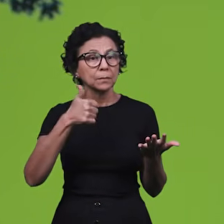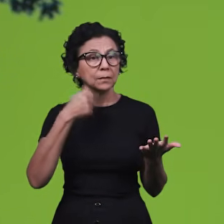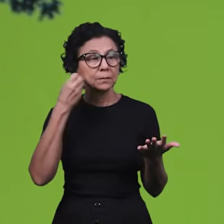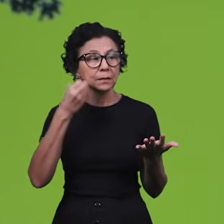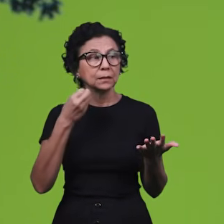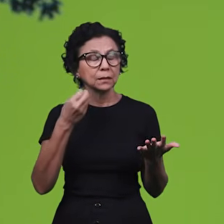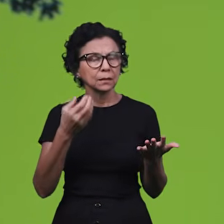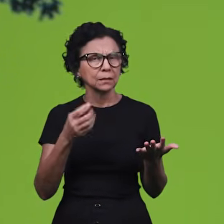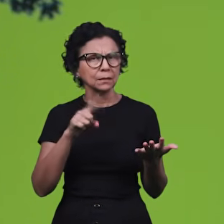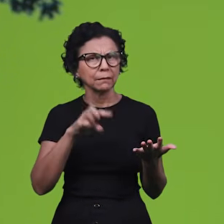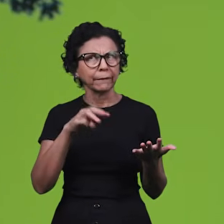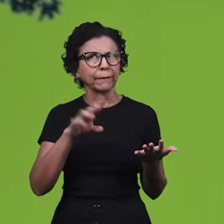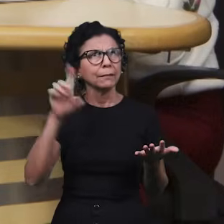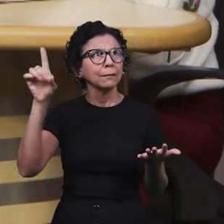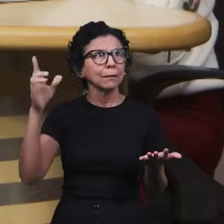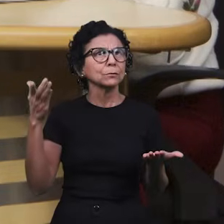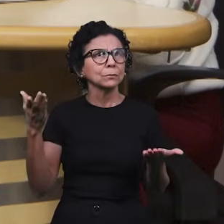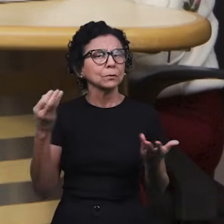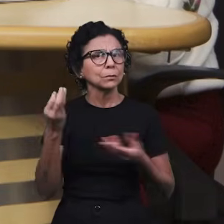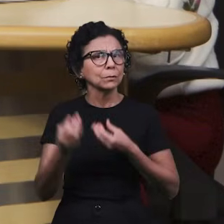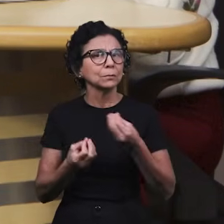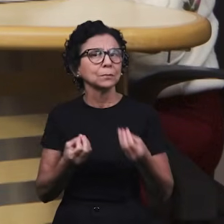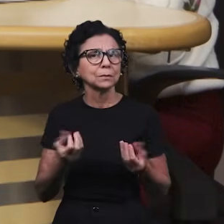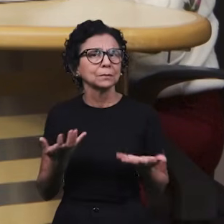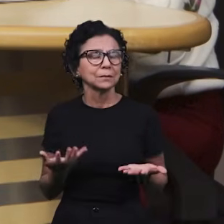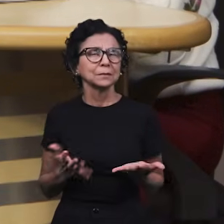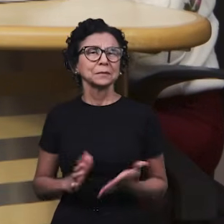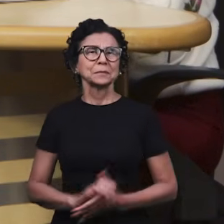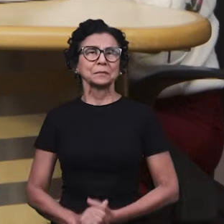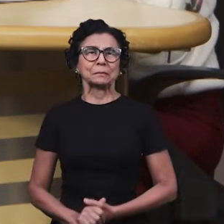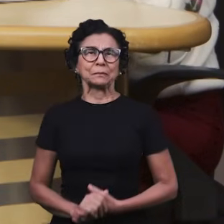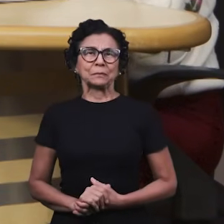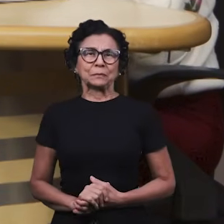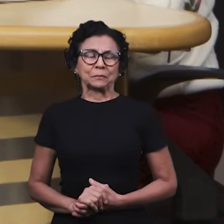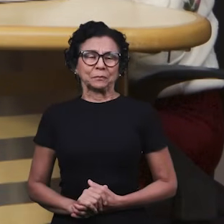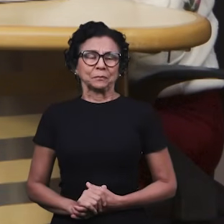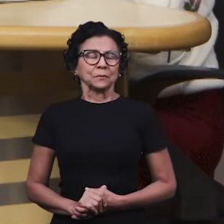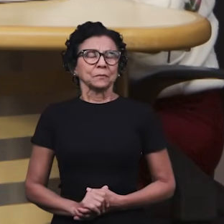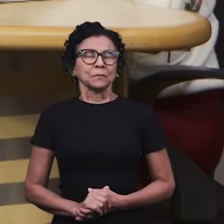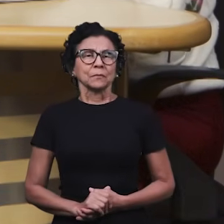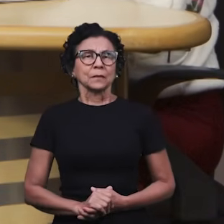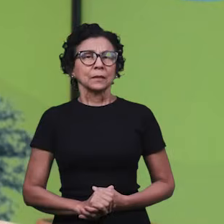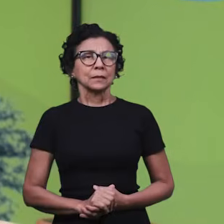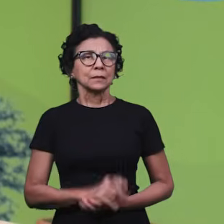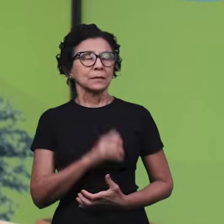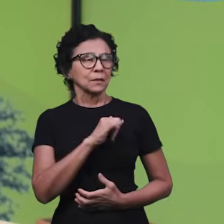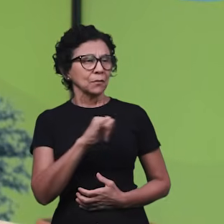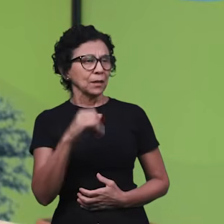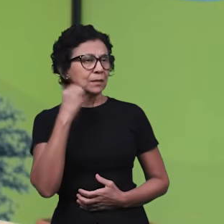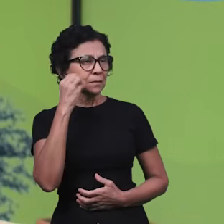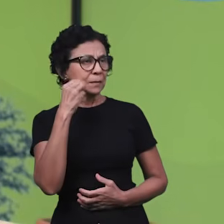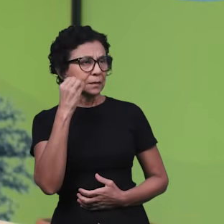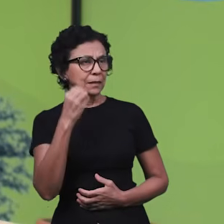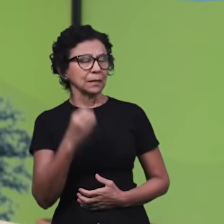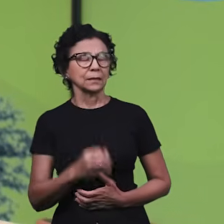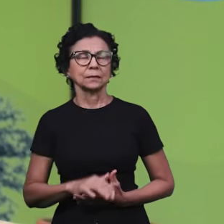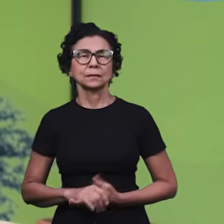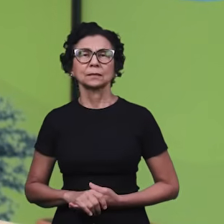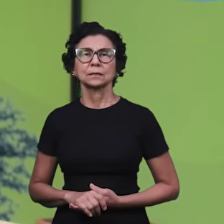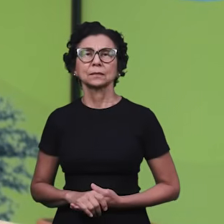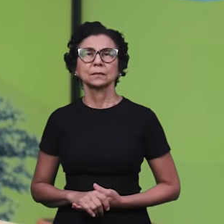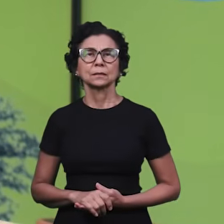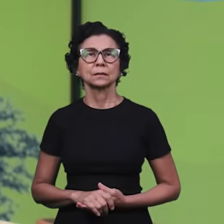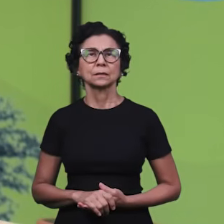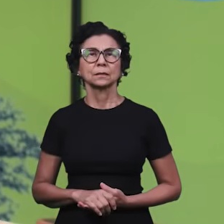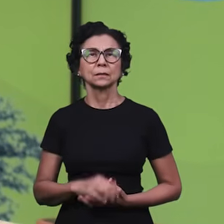nós um pouquinho, Jaque, como é que foi essa conversa com as crianças na evangelização? Sim. Duas experiências que marcaram